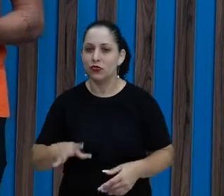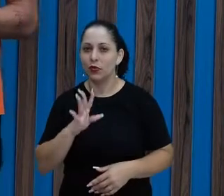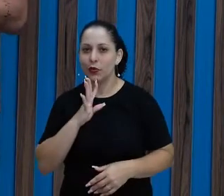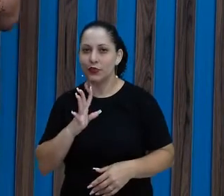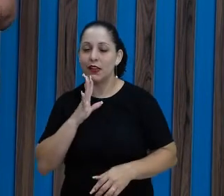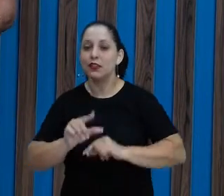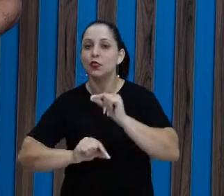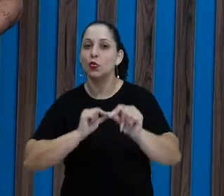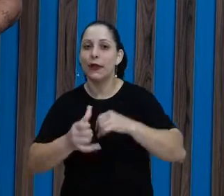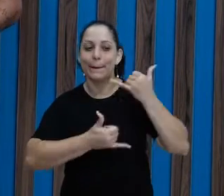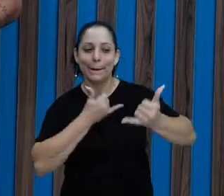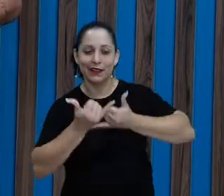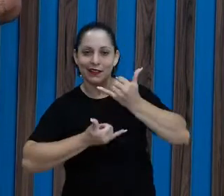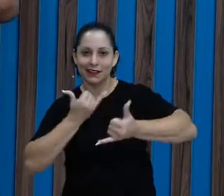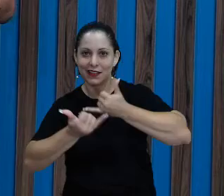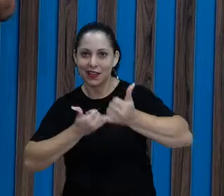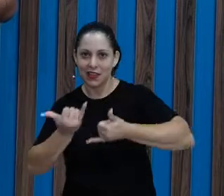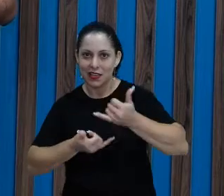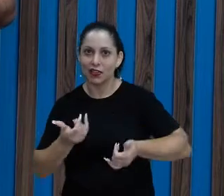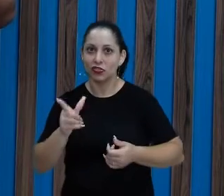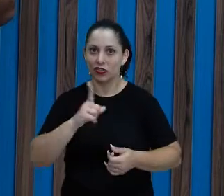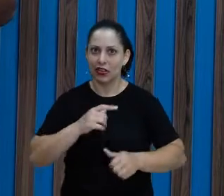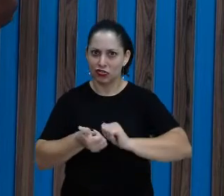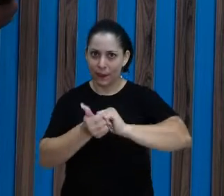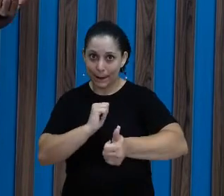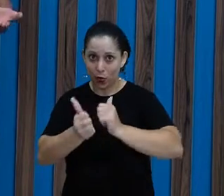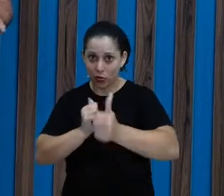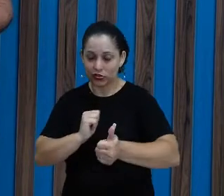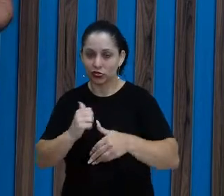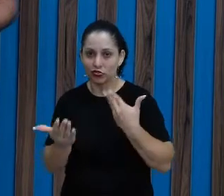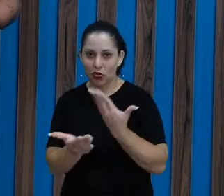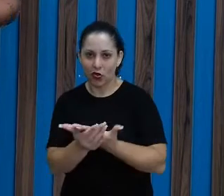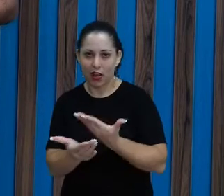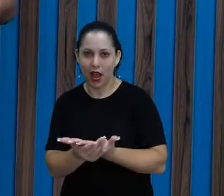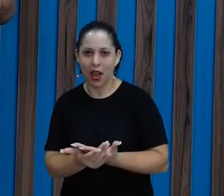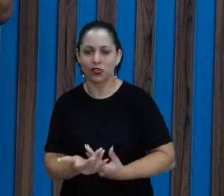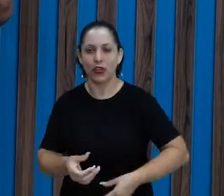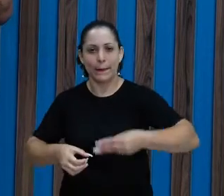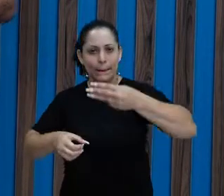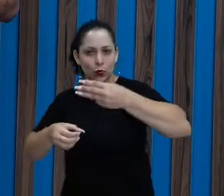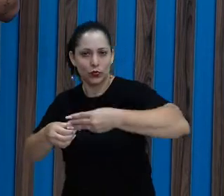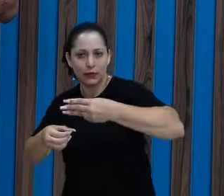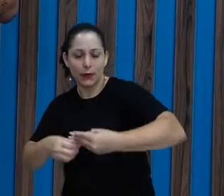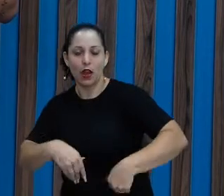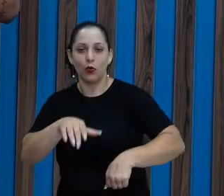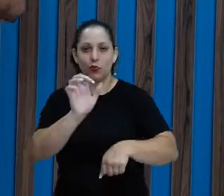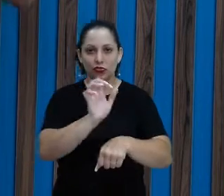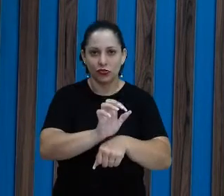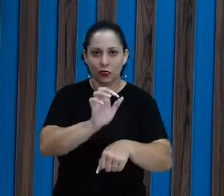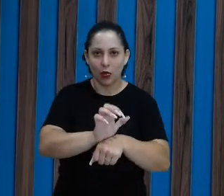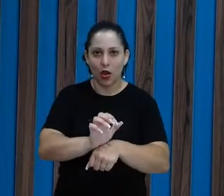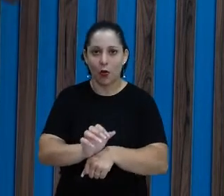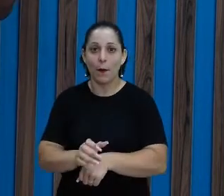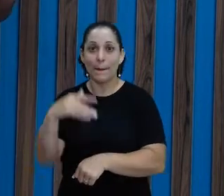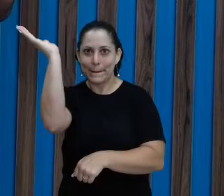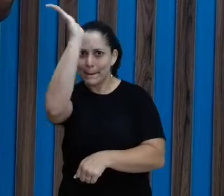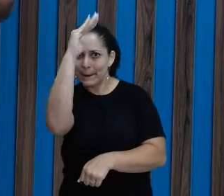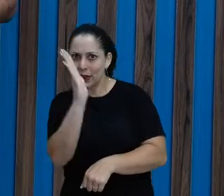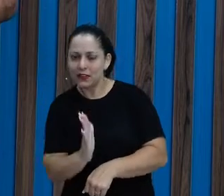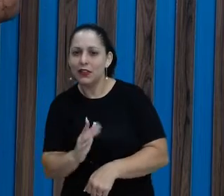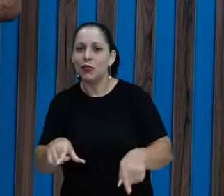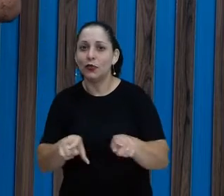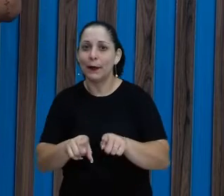nos jogos escolares, né? Nos jogos escolares tanto a nível municipal como a nível estadual, nacional e até